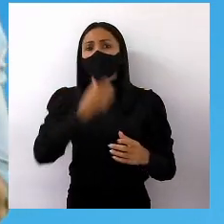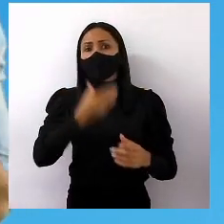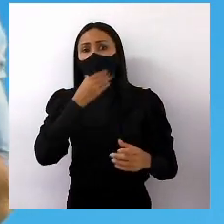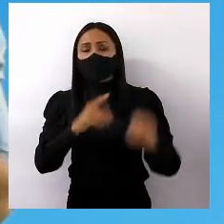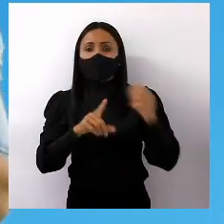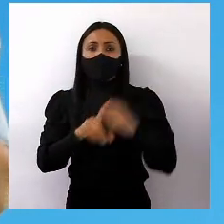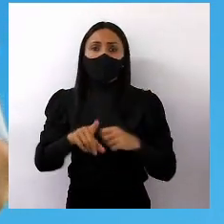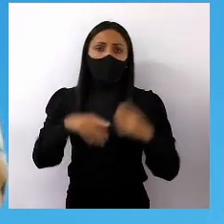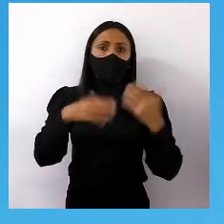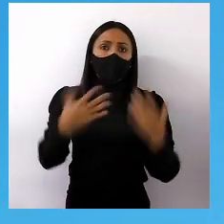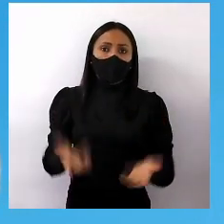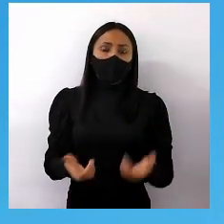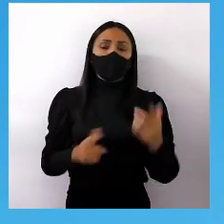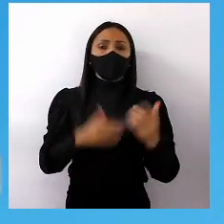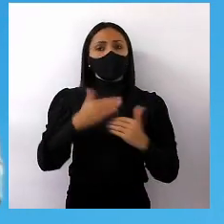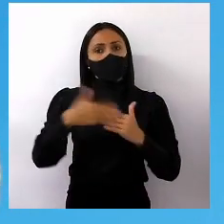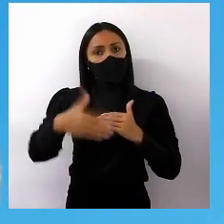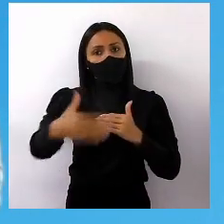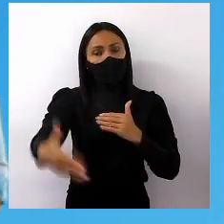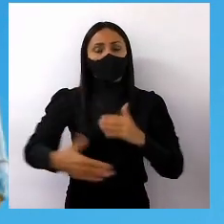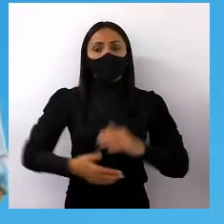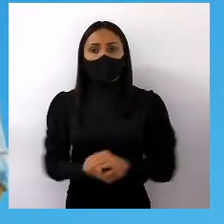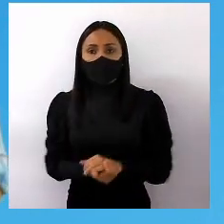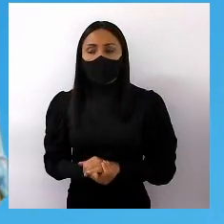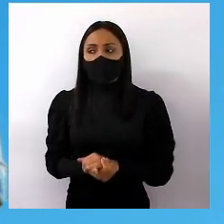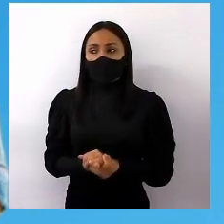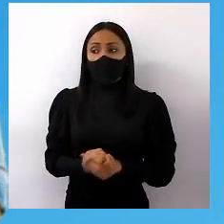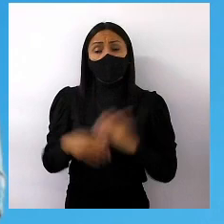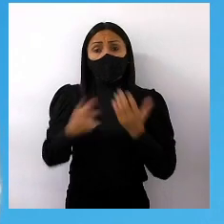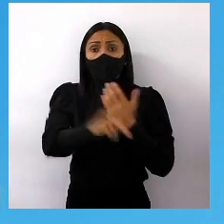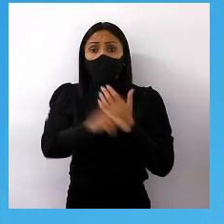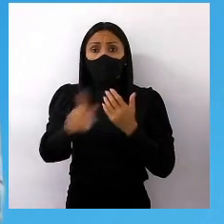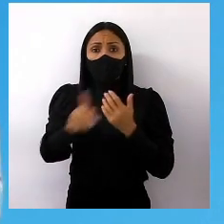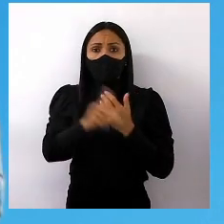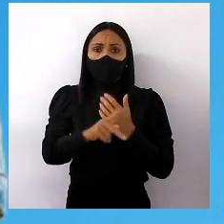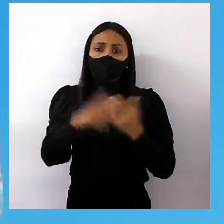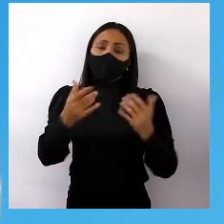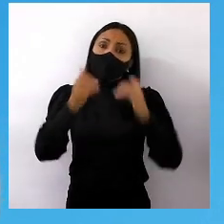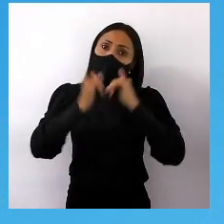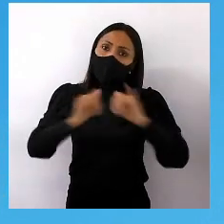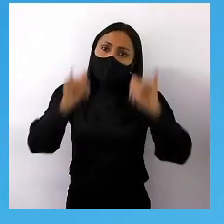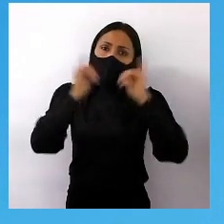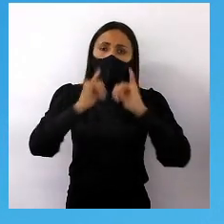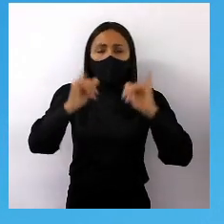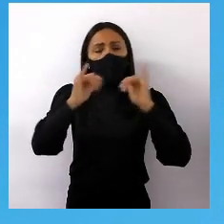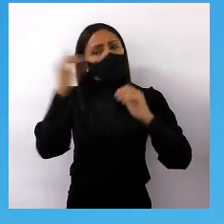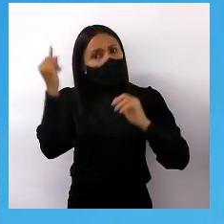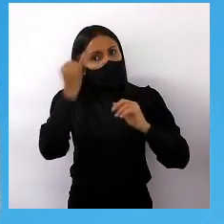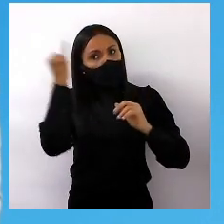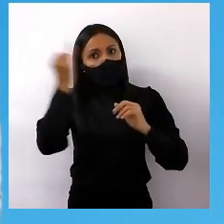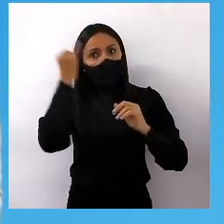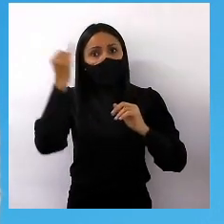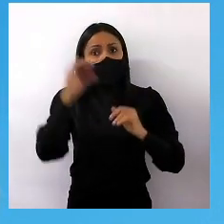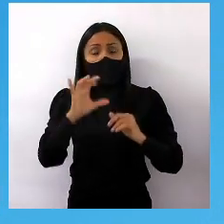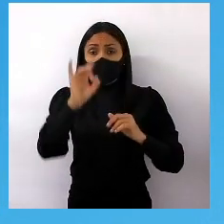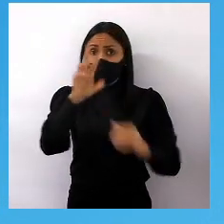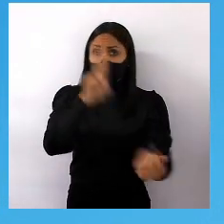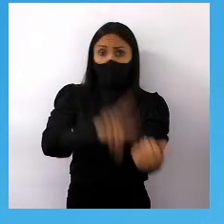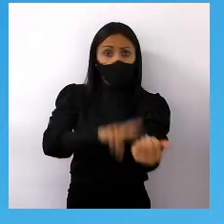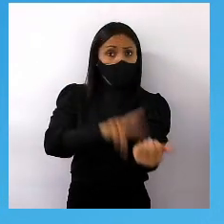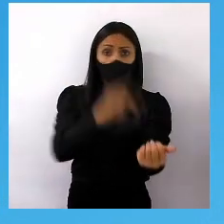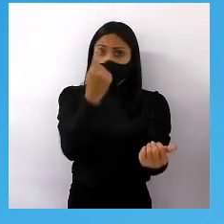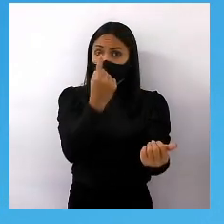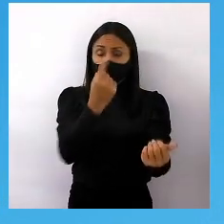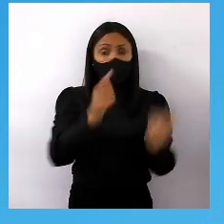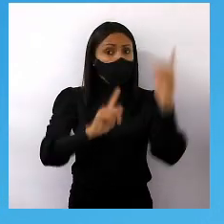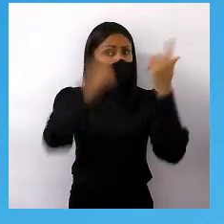ciclo natalino e por aí vai. Então nesse caso aqui, o professor acabou de me dar uma informação muito interessante, que não é só apenas um ritmo, não é apenas o